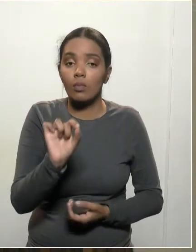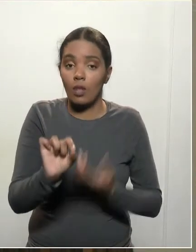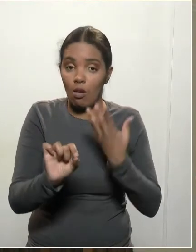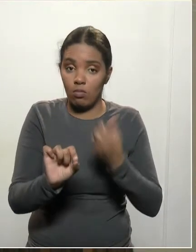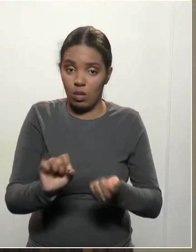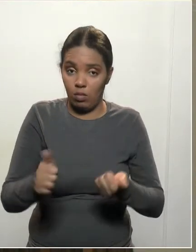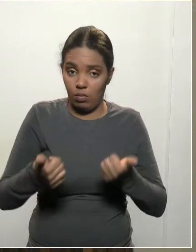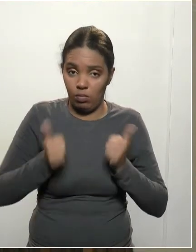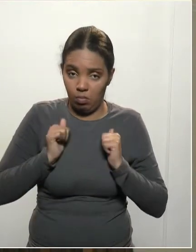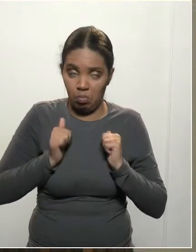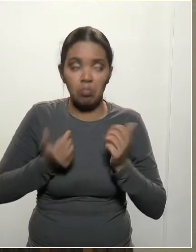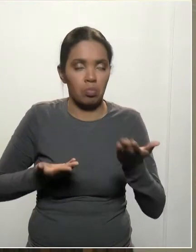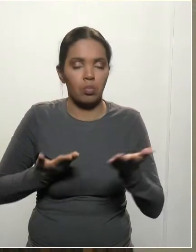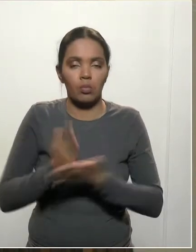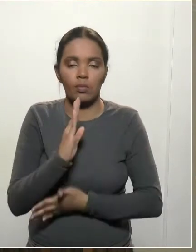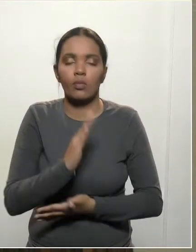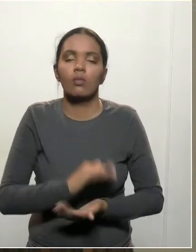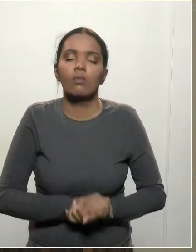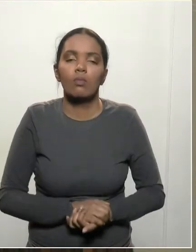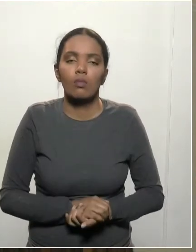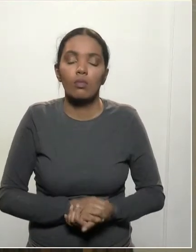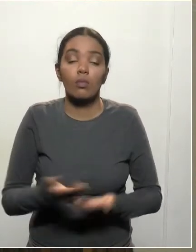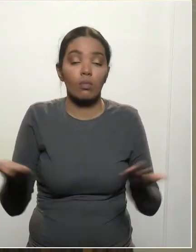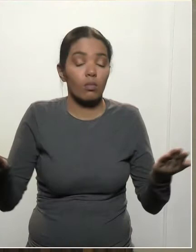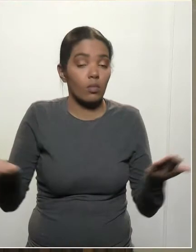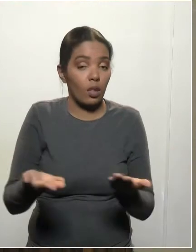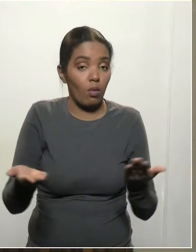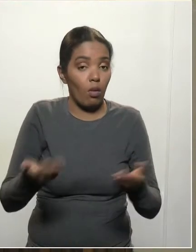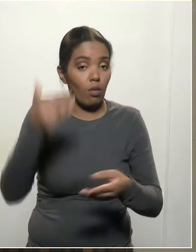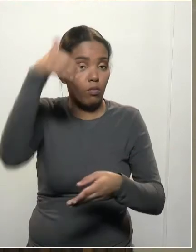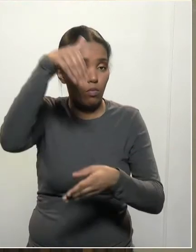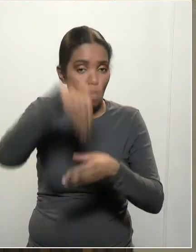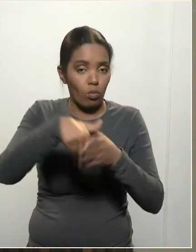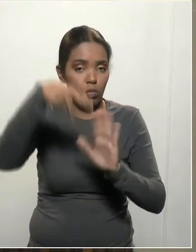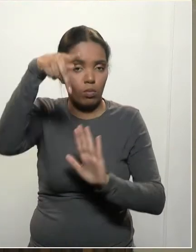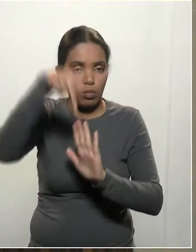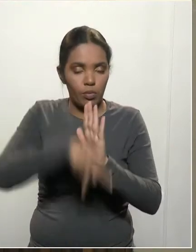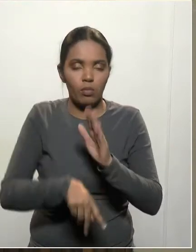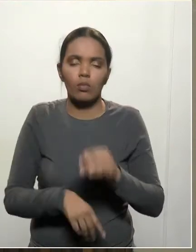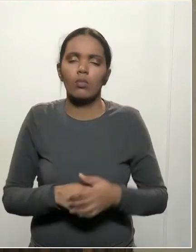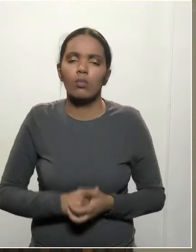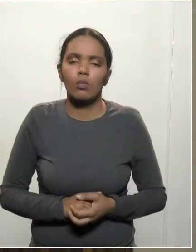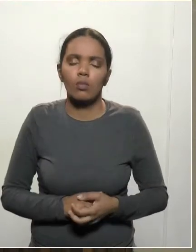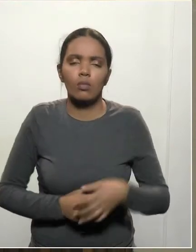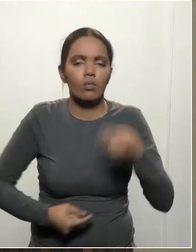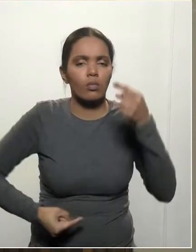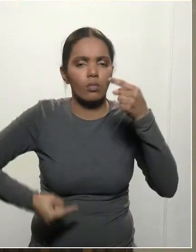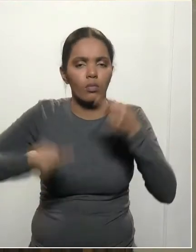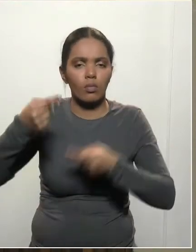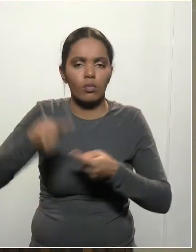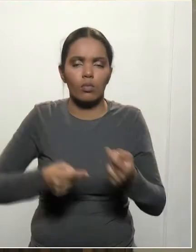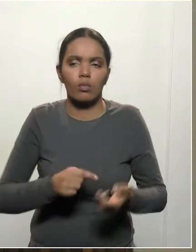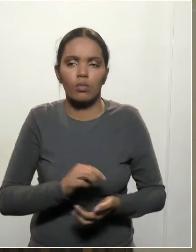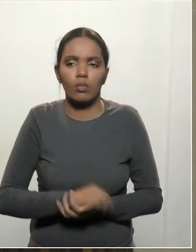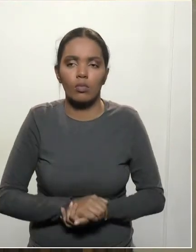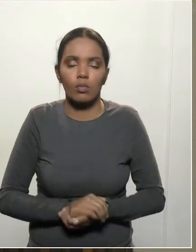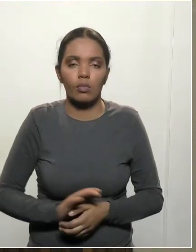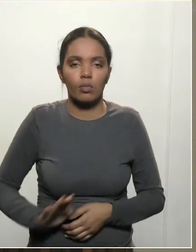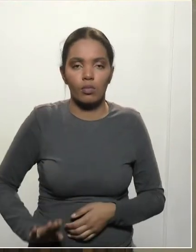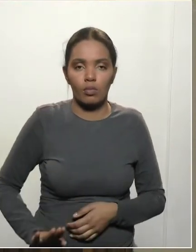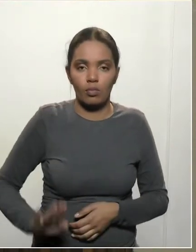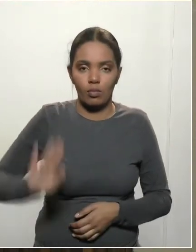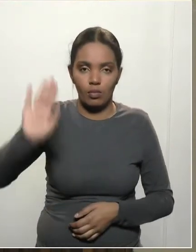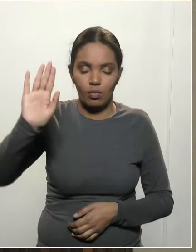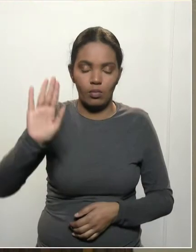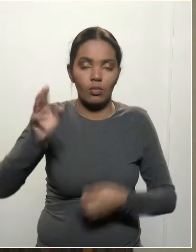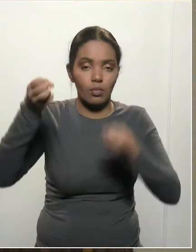estão, aprovado. Vamos submeter ao voto o projeto. Em discussão, para encaminhar,